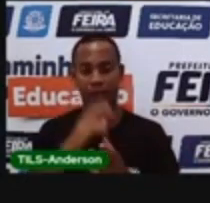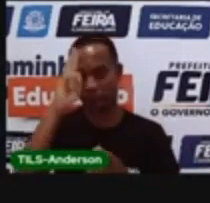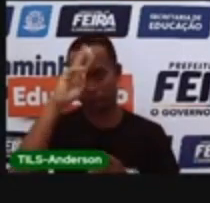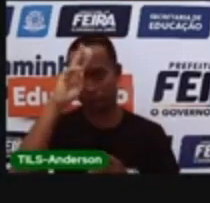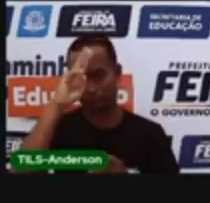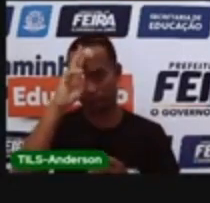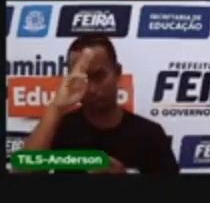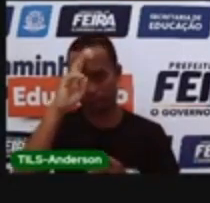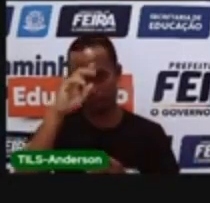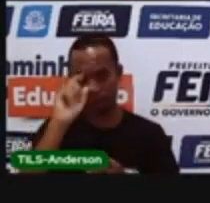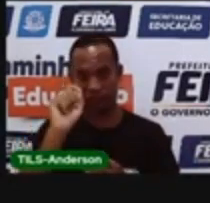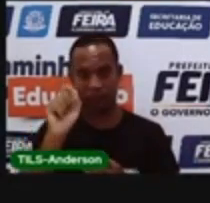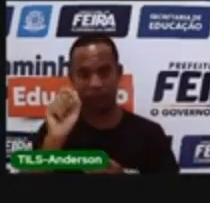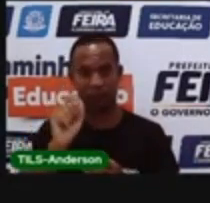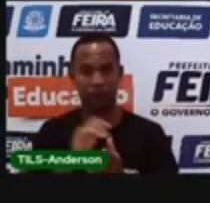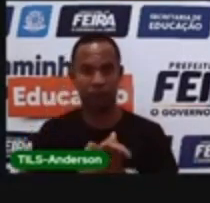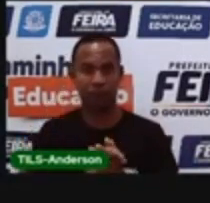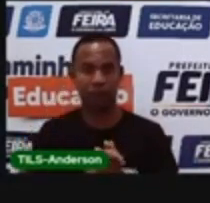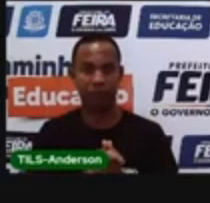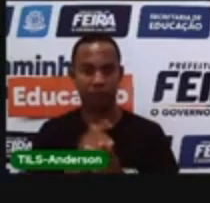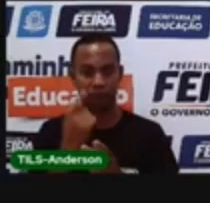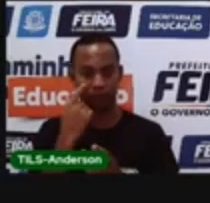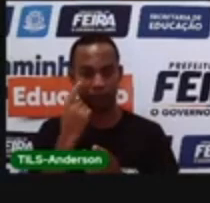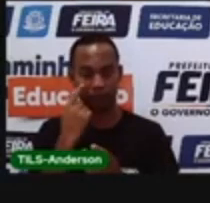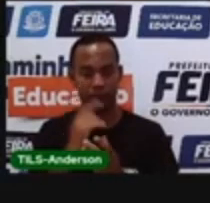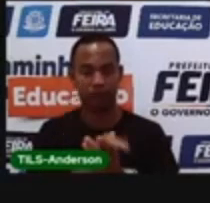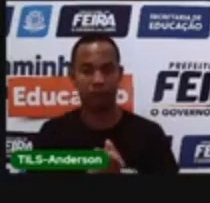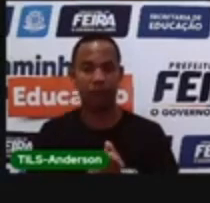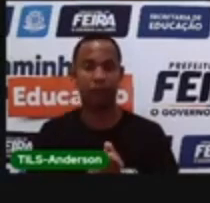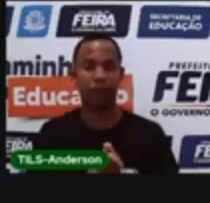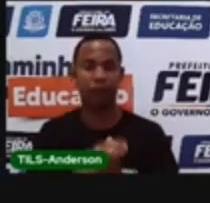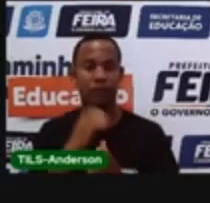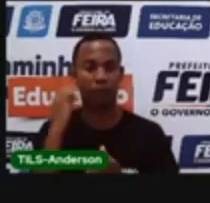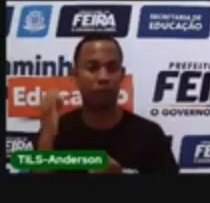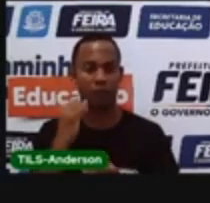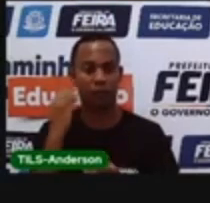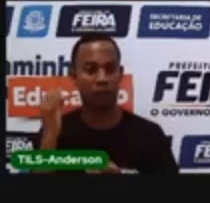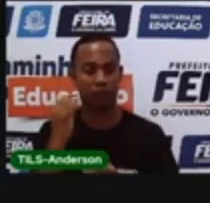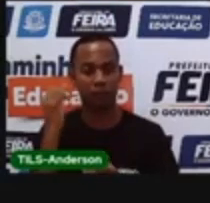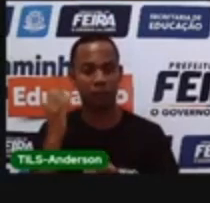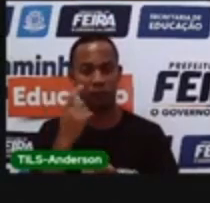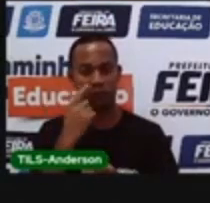falou sobre serviço público? Pronto, são serviços essenciais. Olha